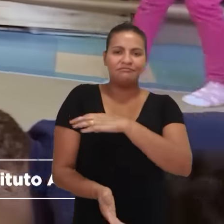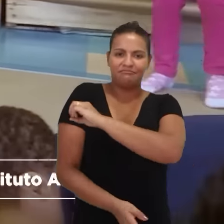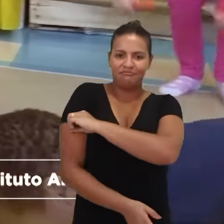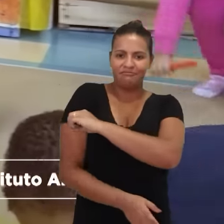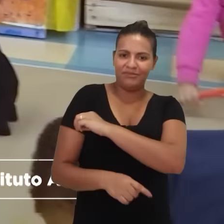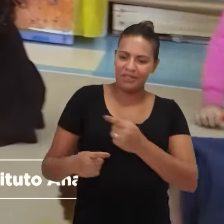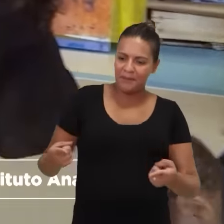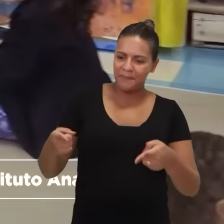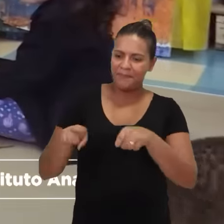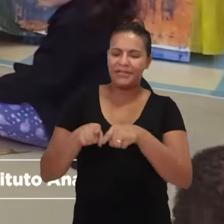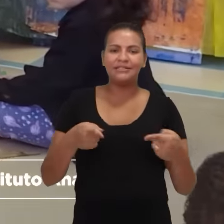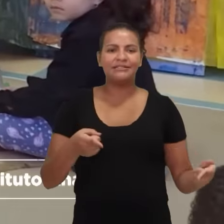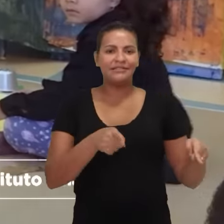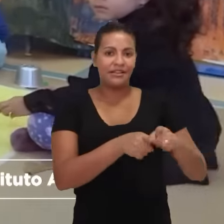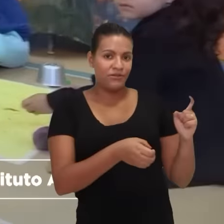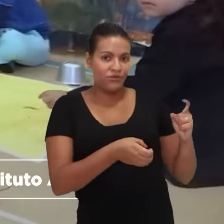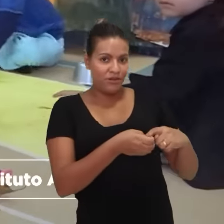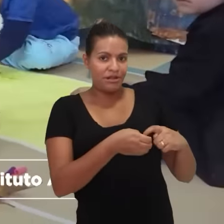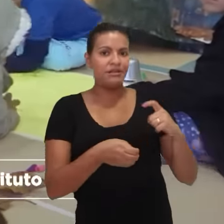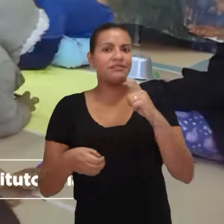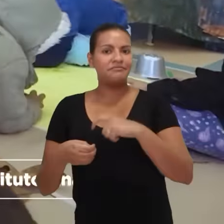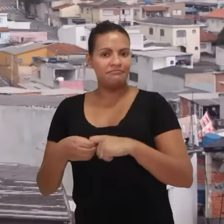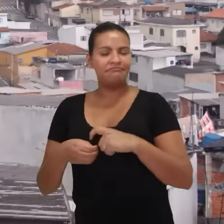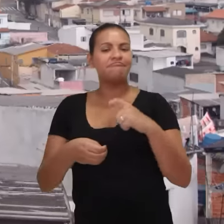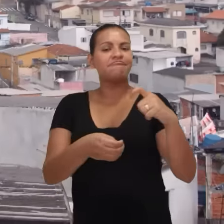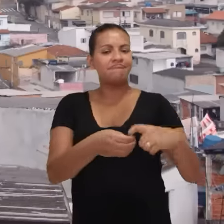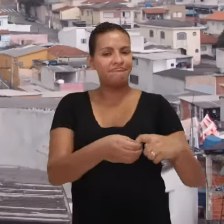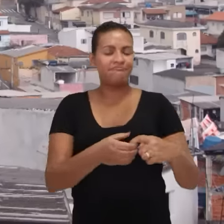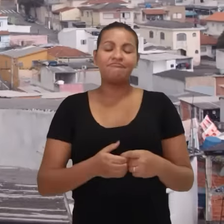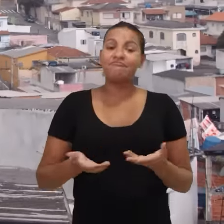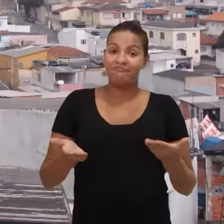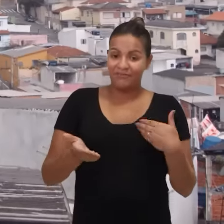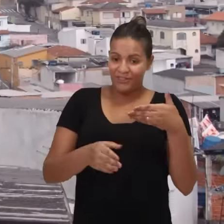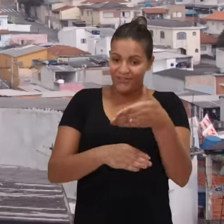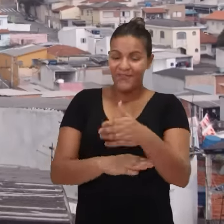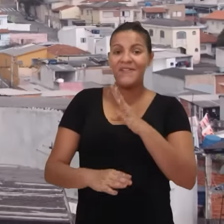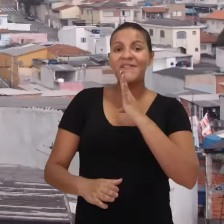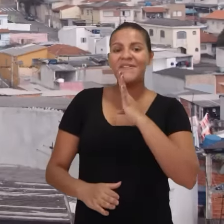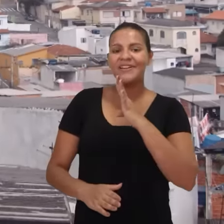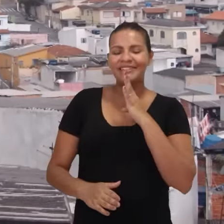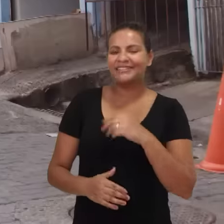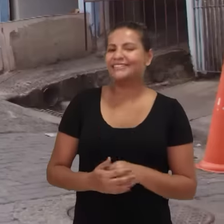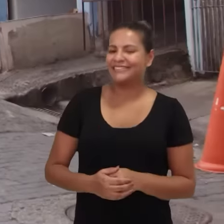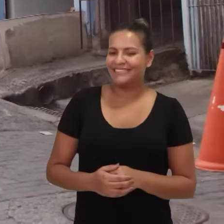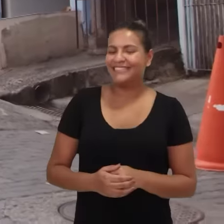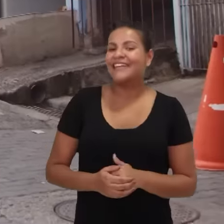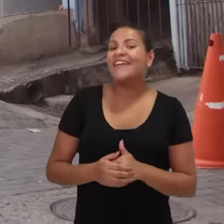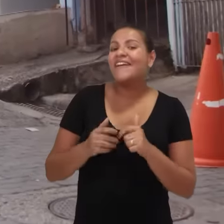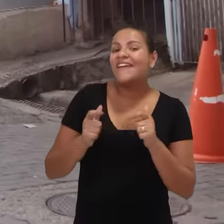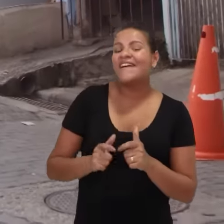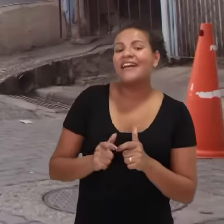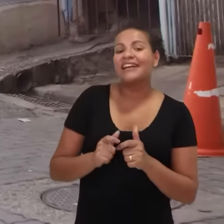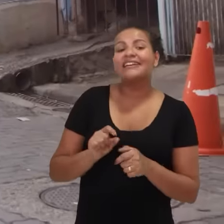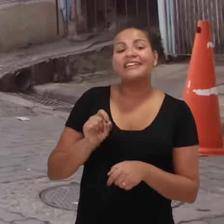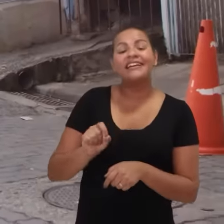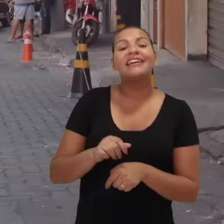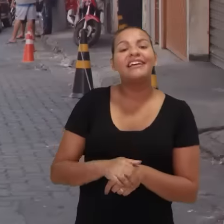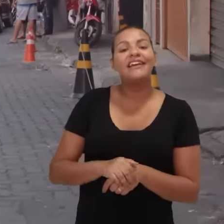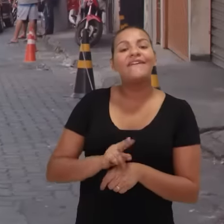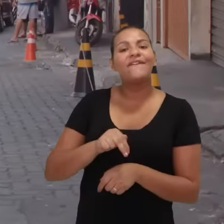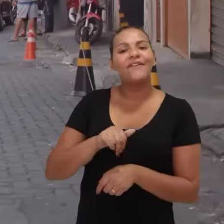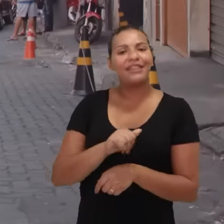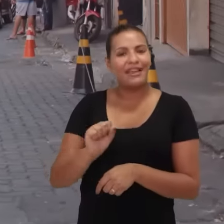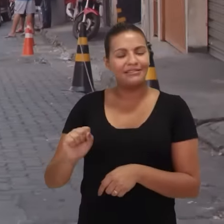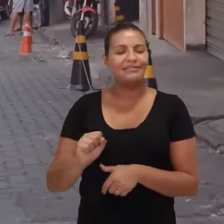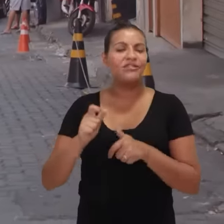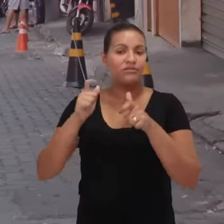por cerca de 85% das matrículas. Nós fomos lá conhecer uma delas, gerida pela UNAS, a Associação de